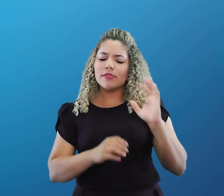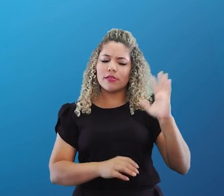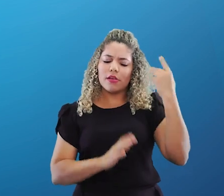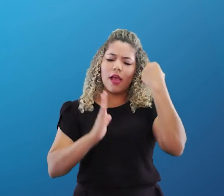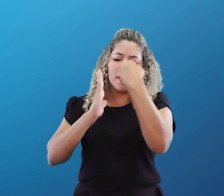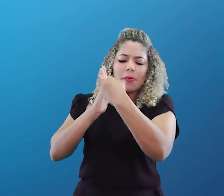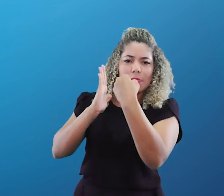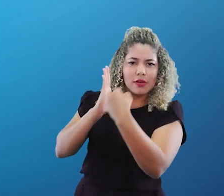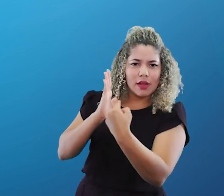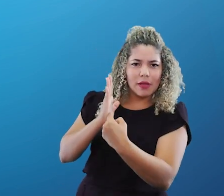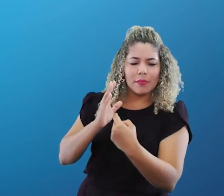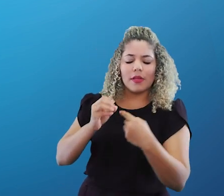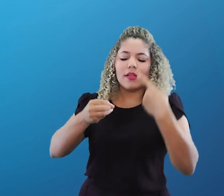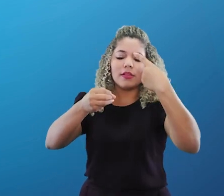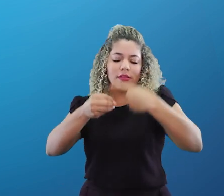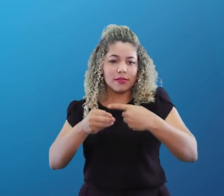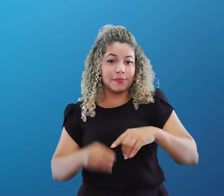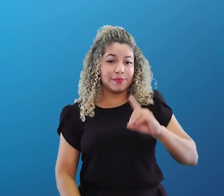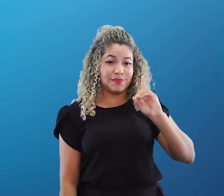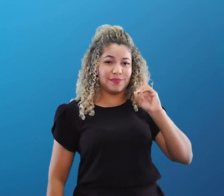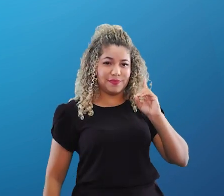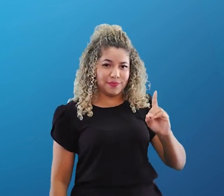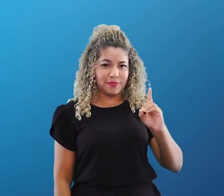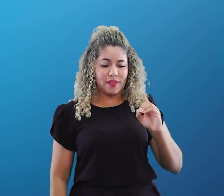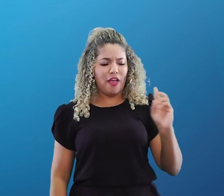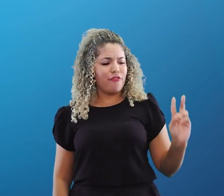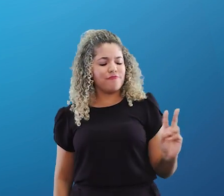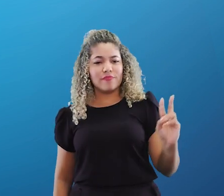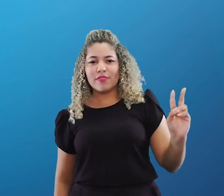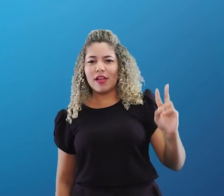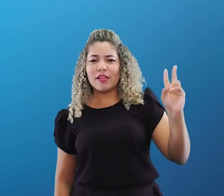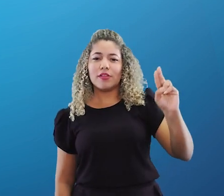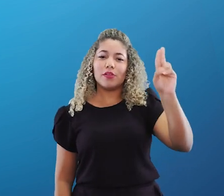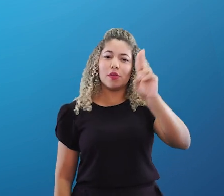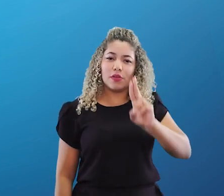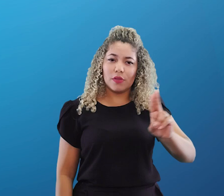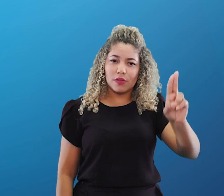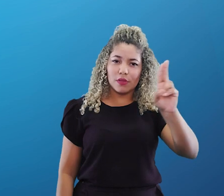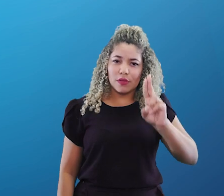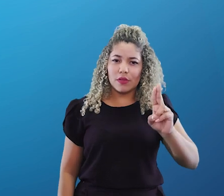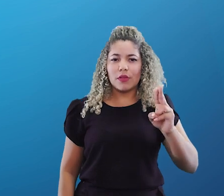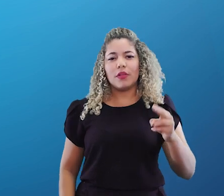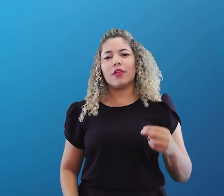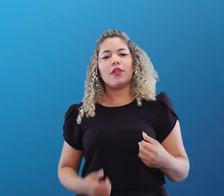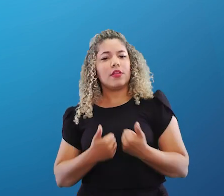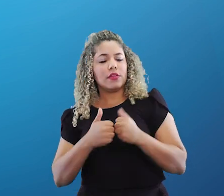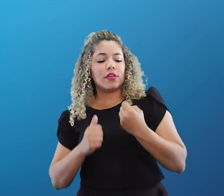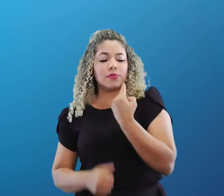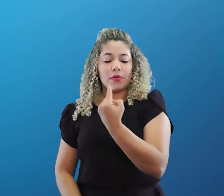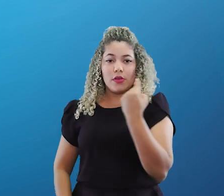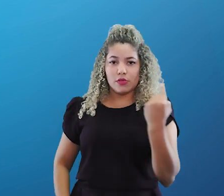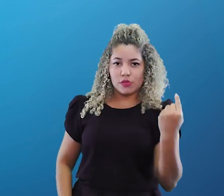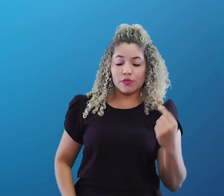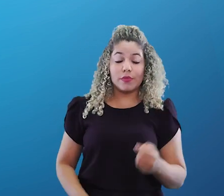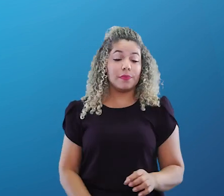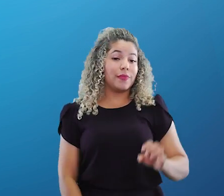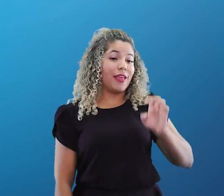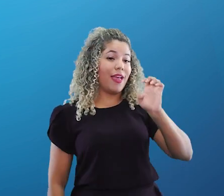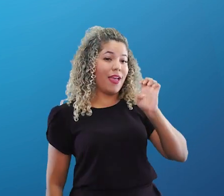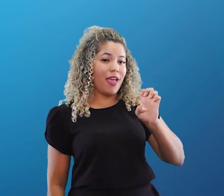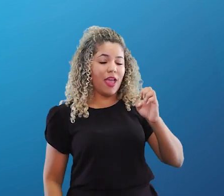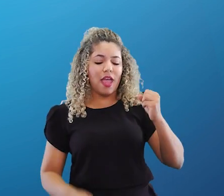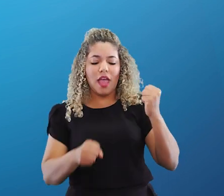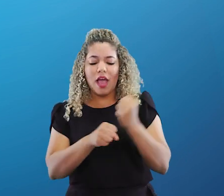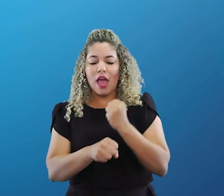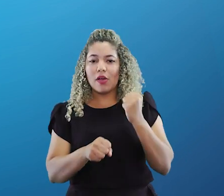planejamento urbano. D. A valorização da utilização de transportes individuais. Ou letra E. A construção